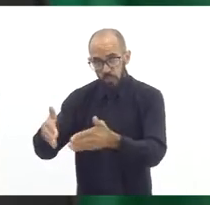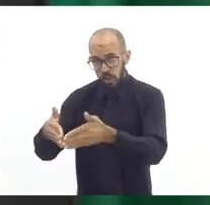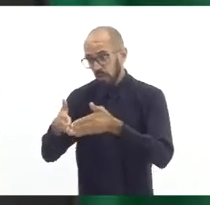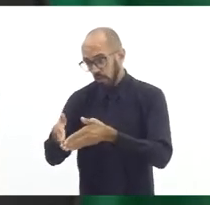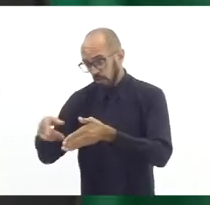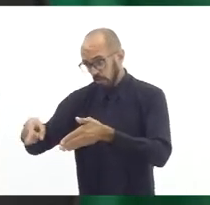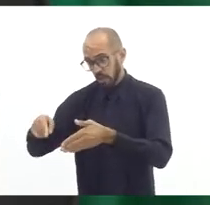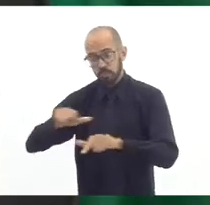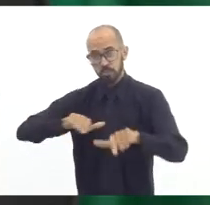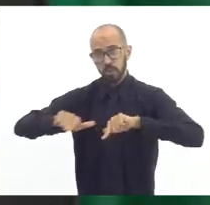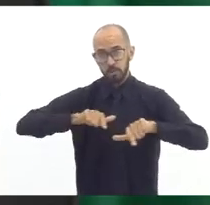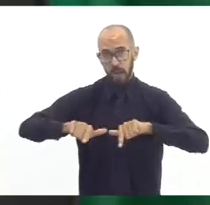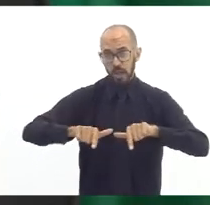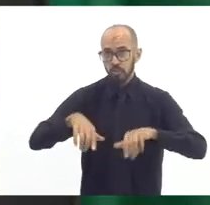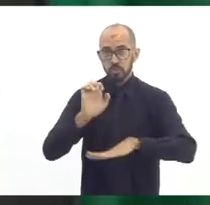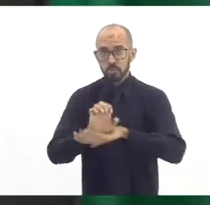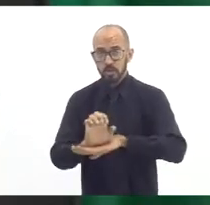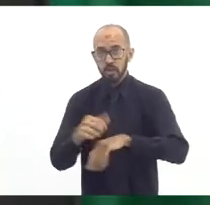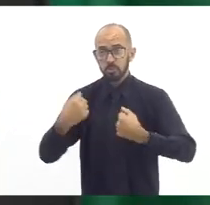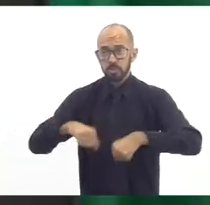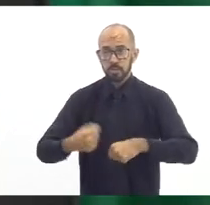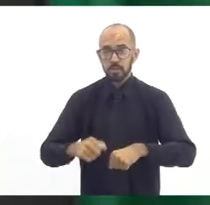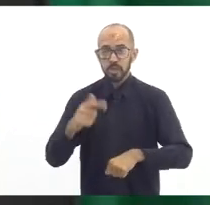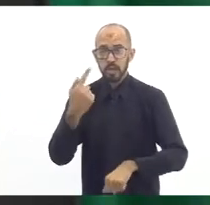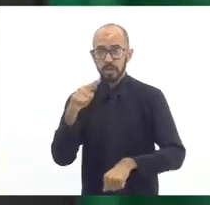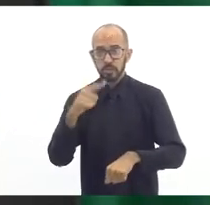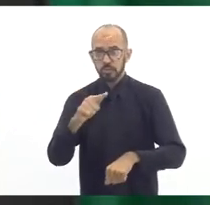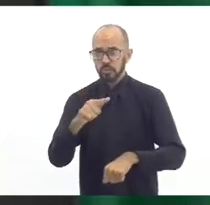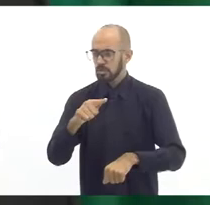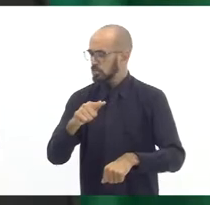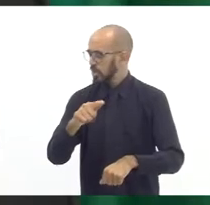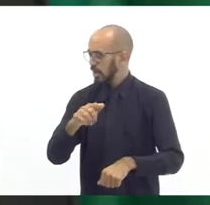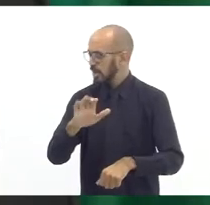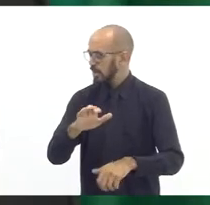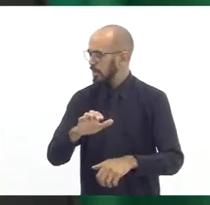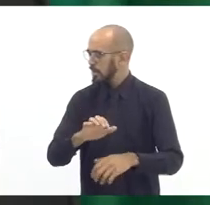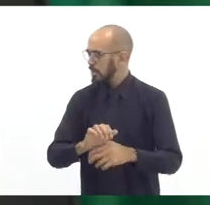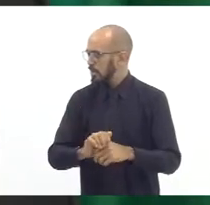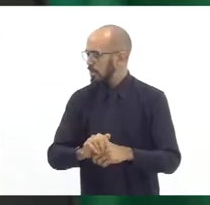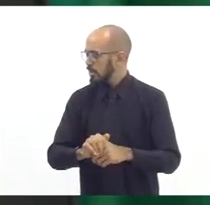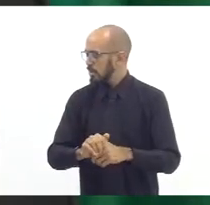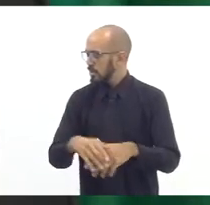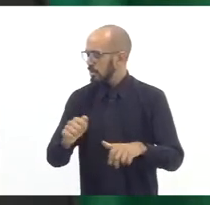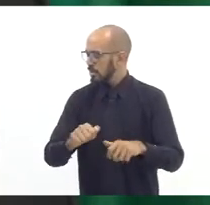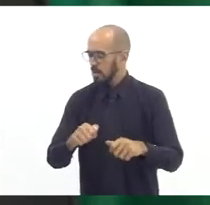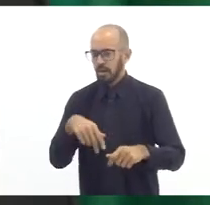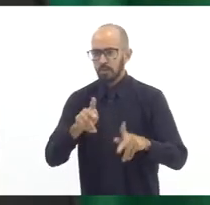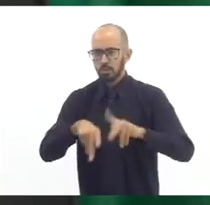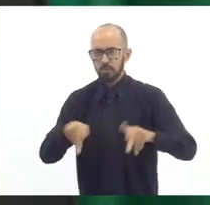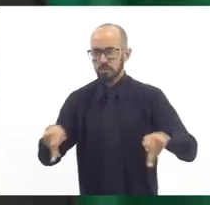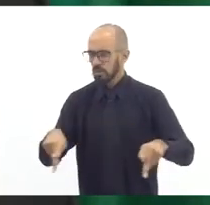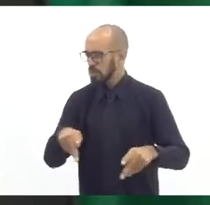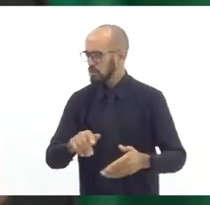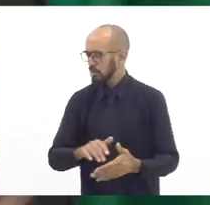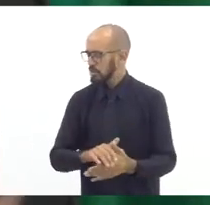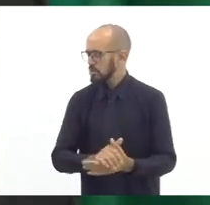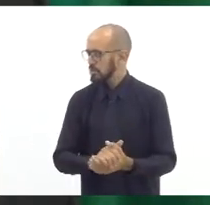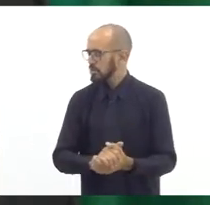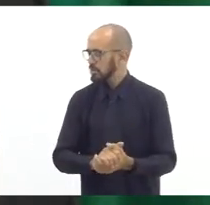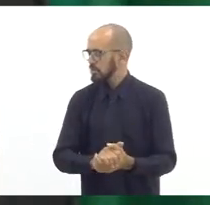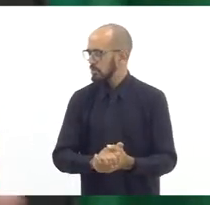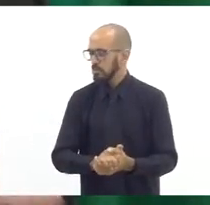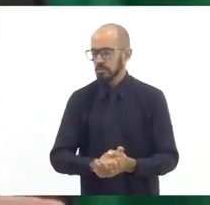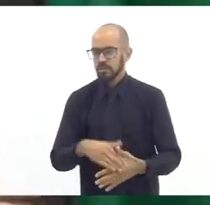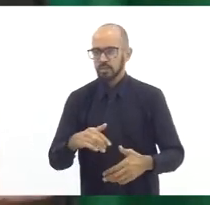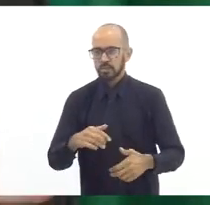o Estado tem que garantir o bom atendimento para a prestação de serviço ao povo fluminense. Se não